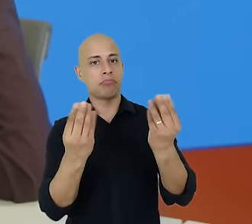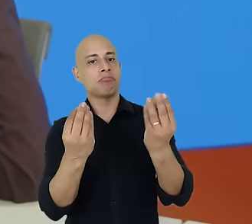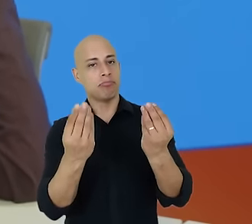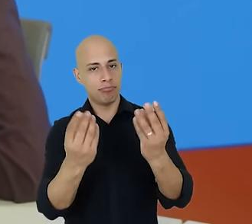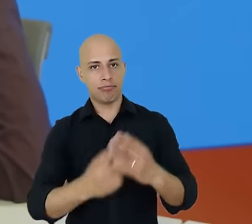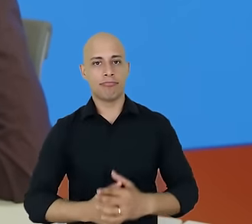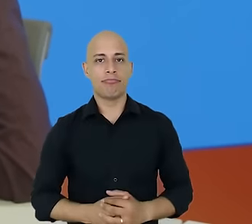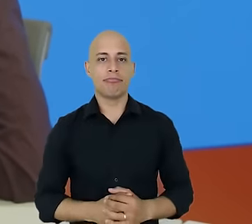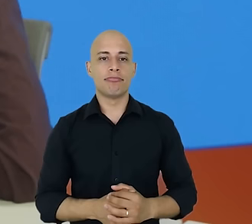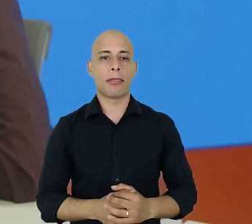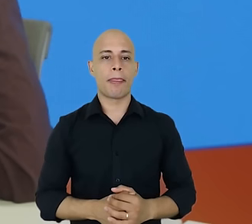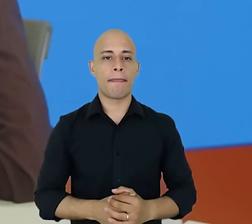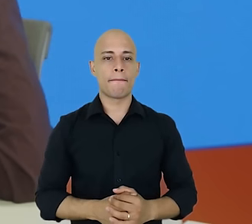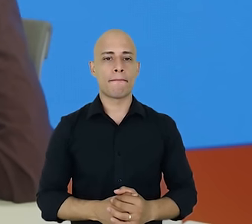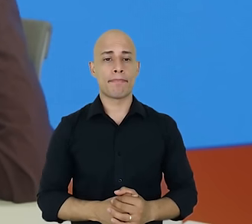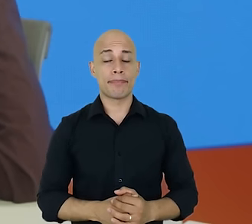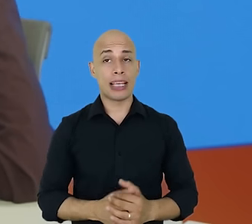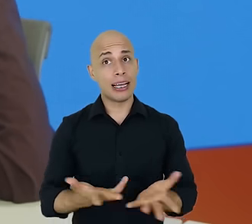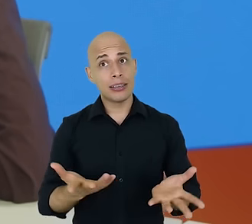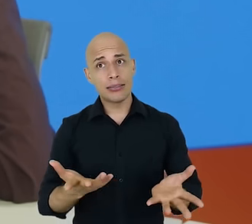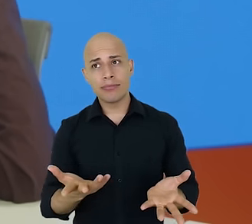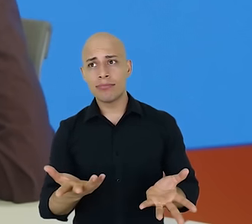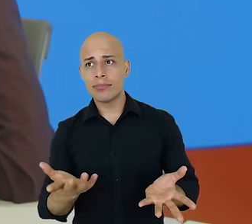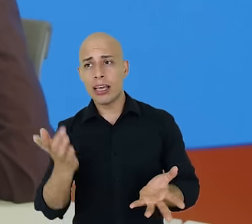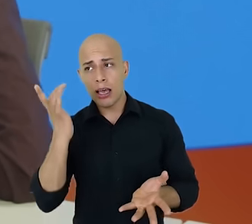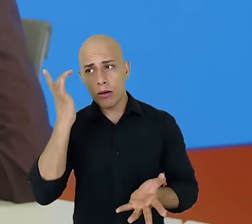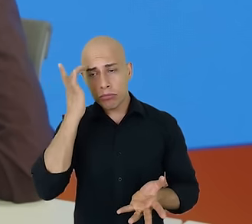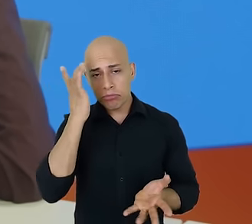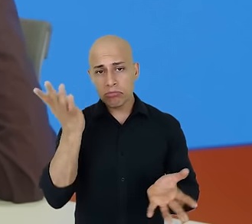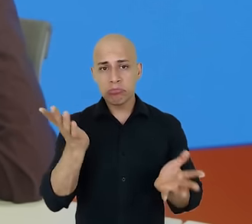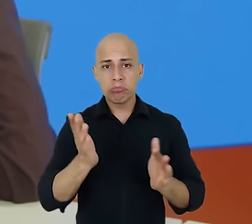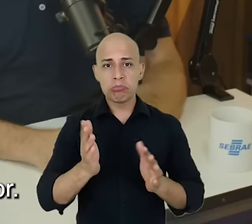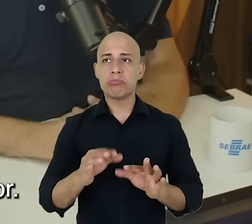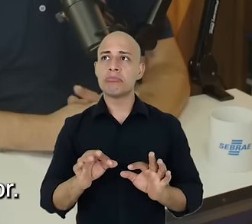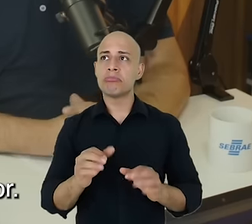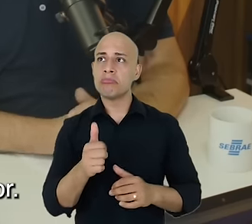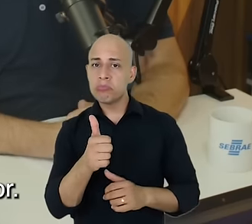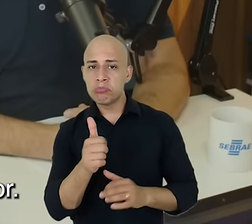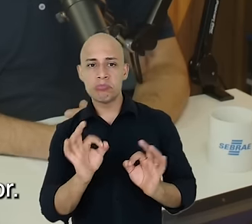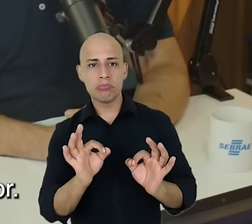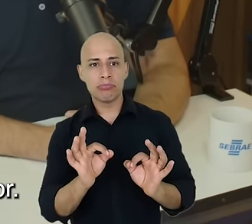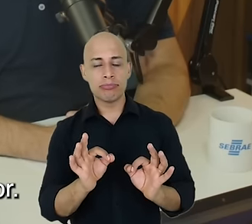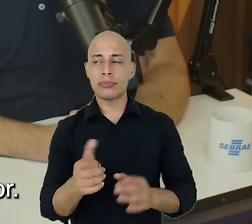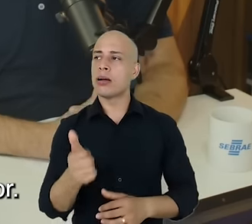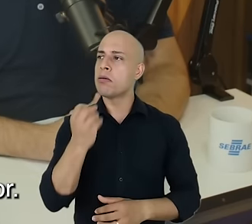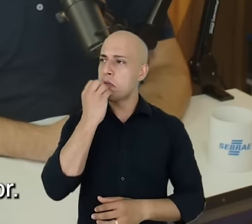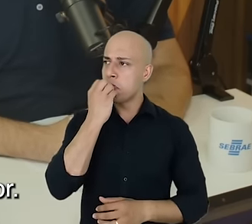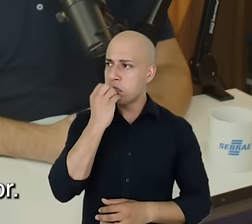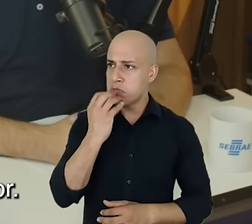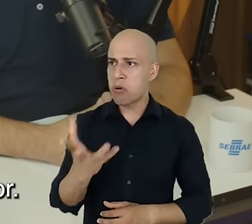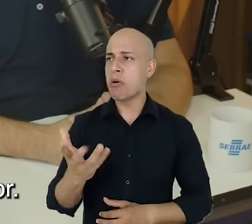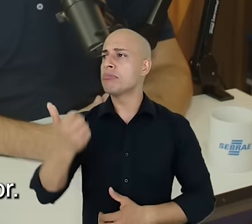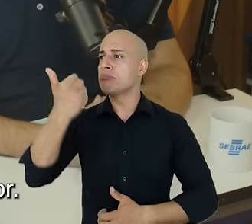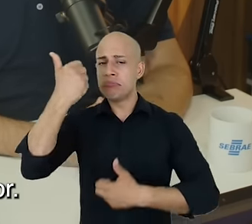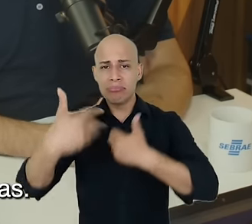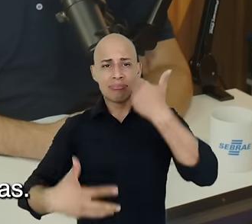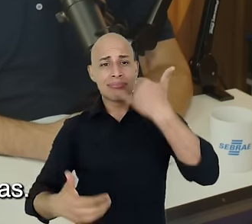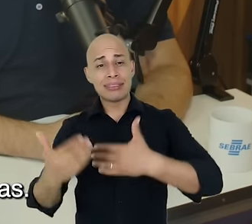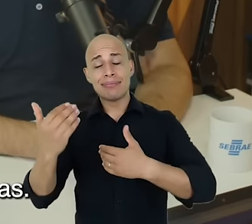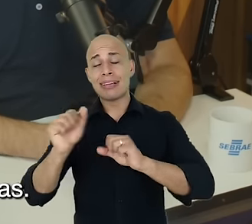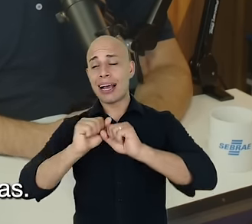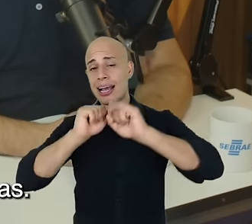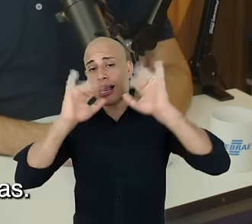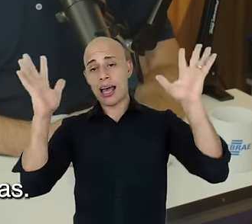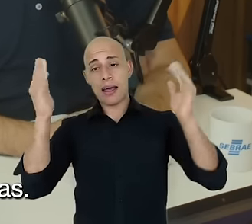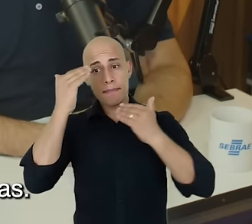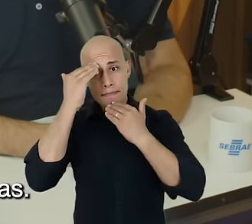sentido bom Marco acho que é por aí can Oscar foi muito esclarecedor muito